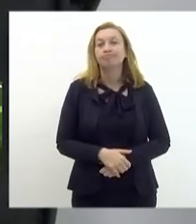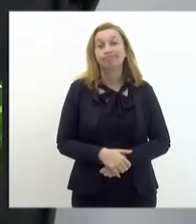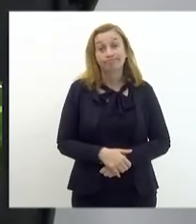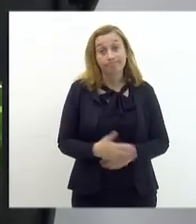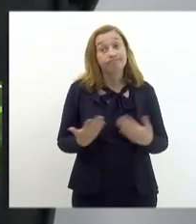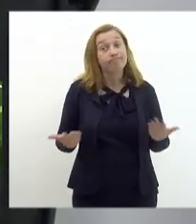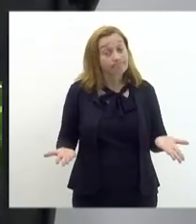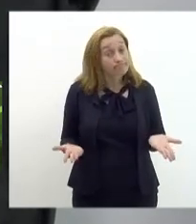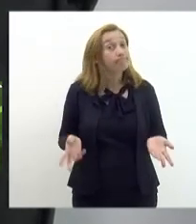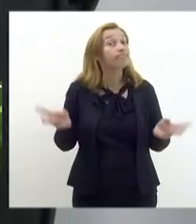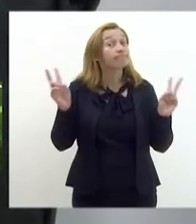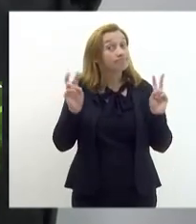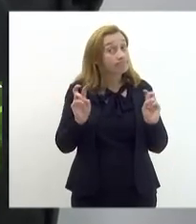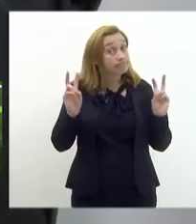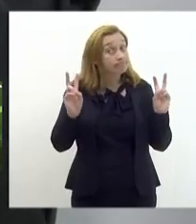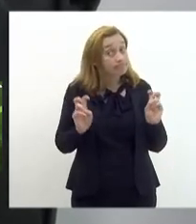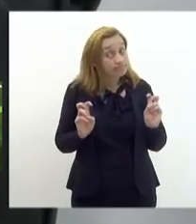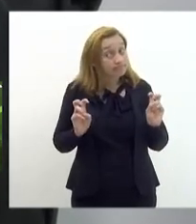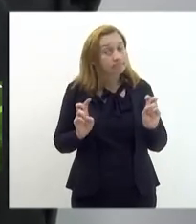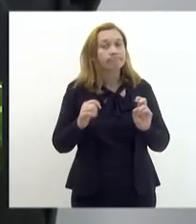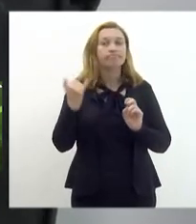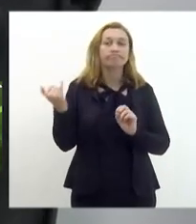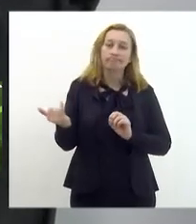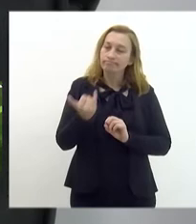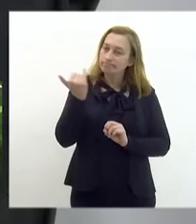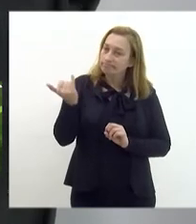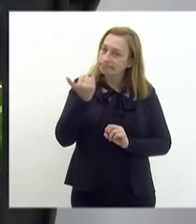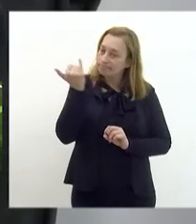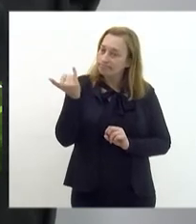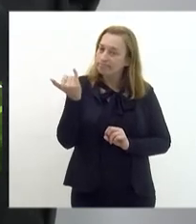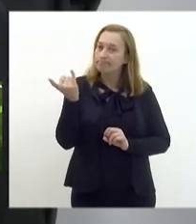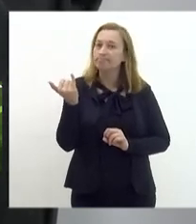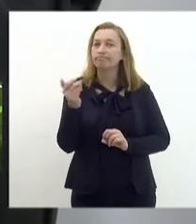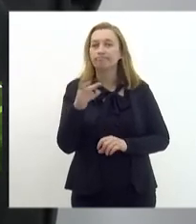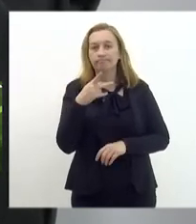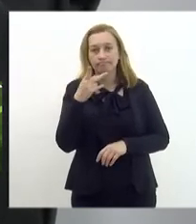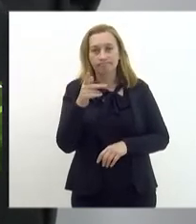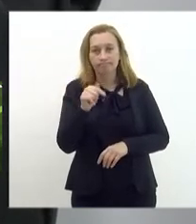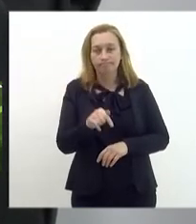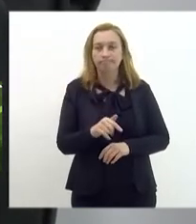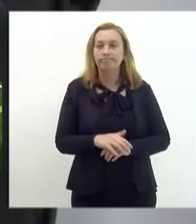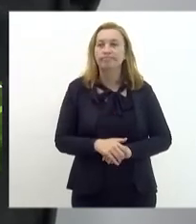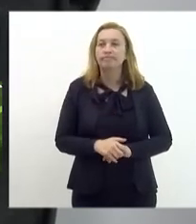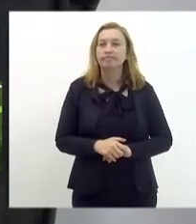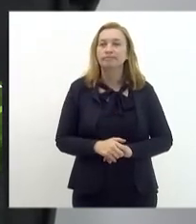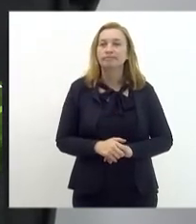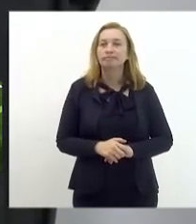Então, essa é uma questão importante que eu estou aqui colocando,